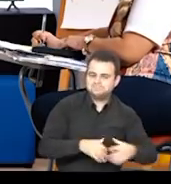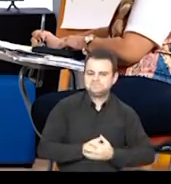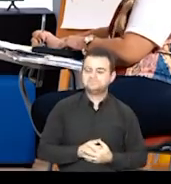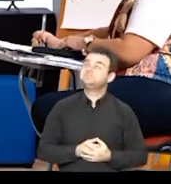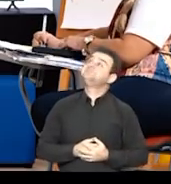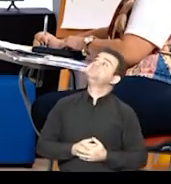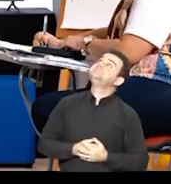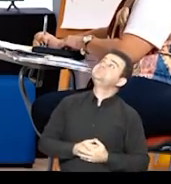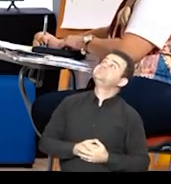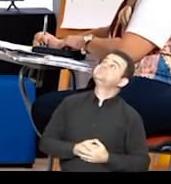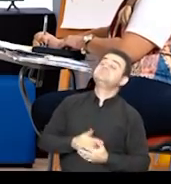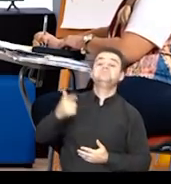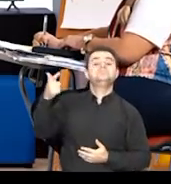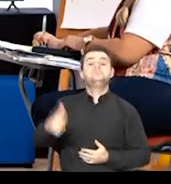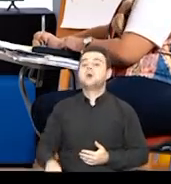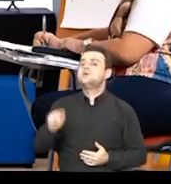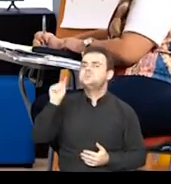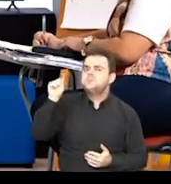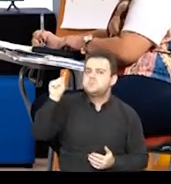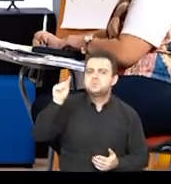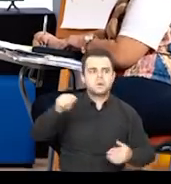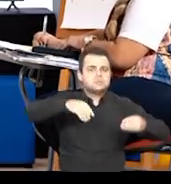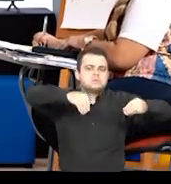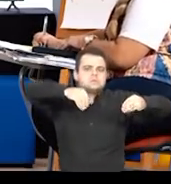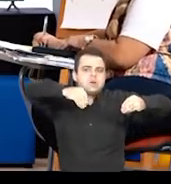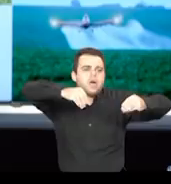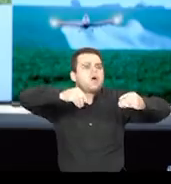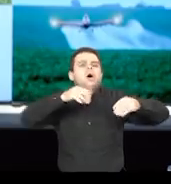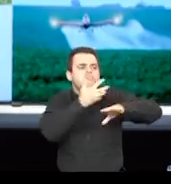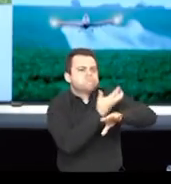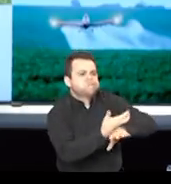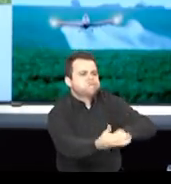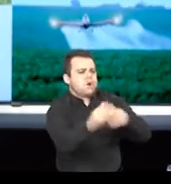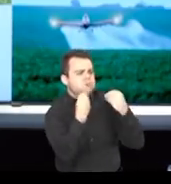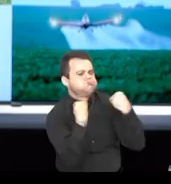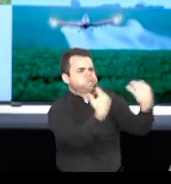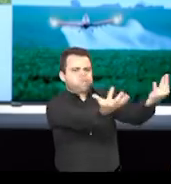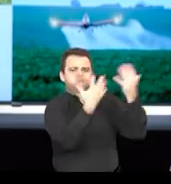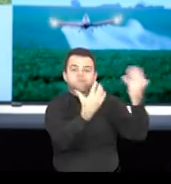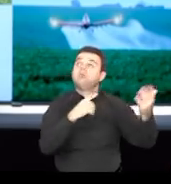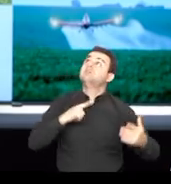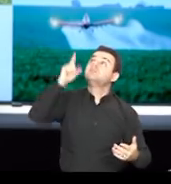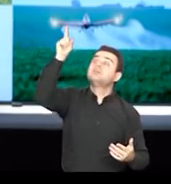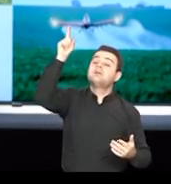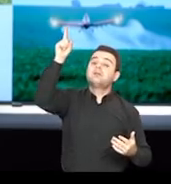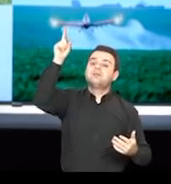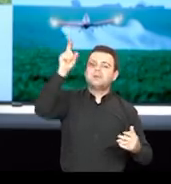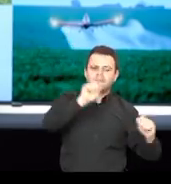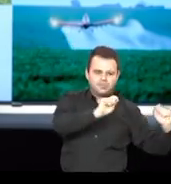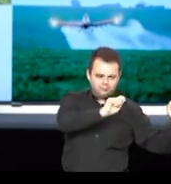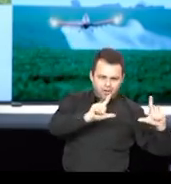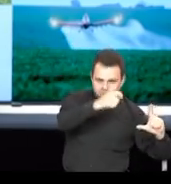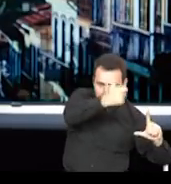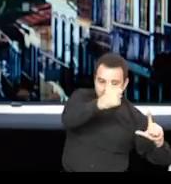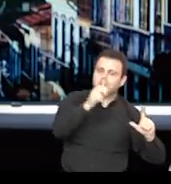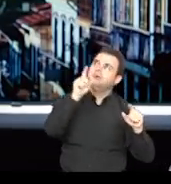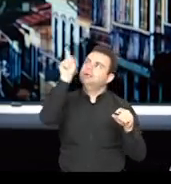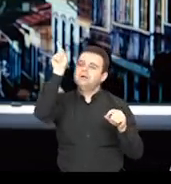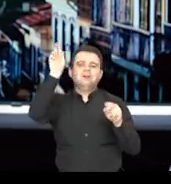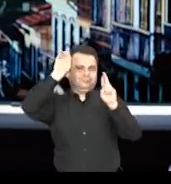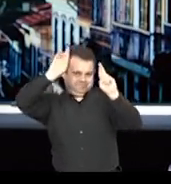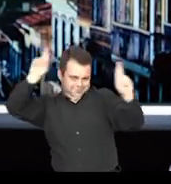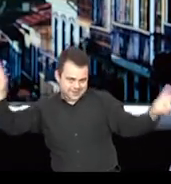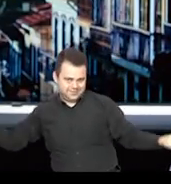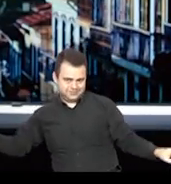Agora temos novamente grandes propriedades com grandes plantações. Porém, essa é diferente da primeira imagem que eu mostrei. Pois aqui,